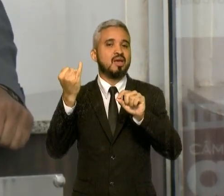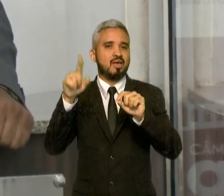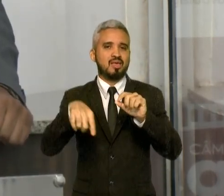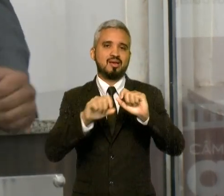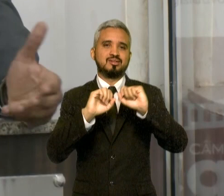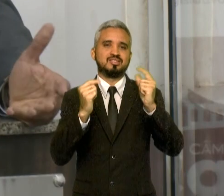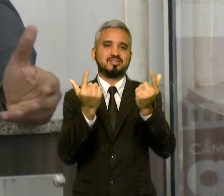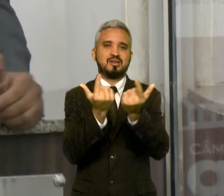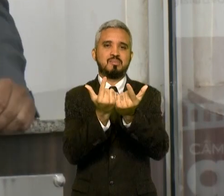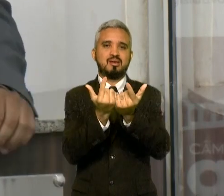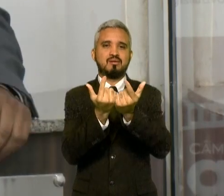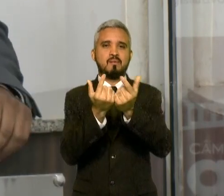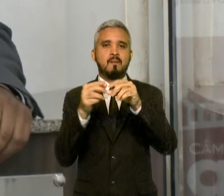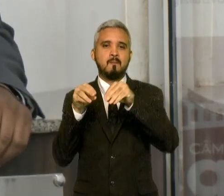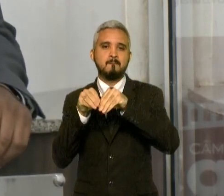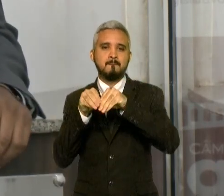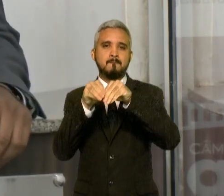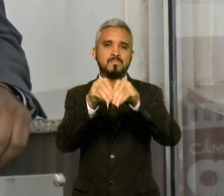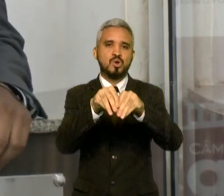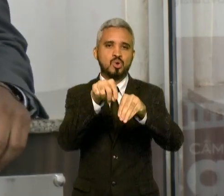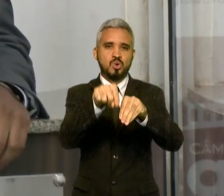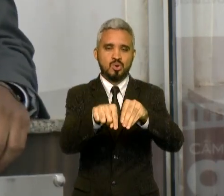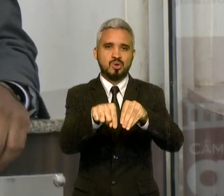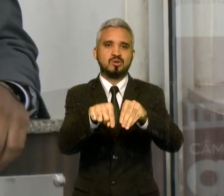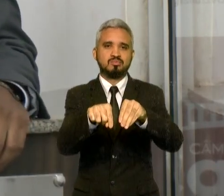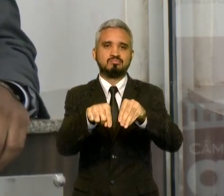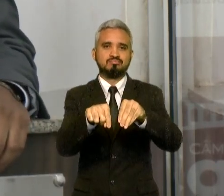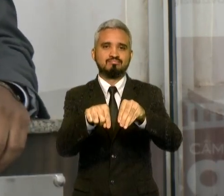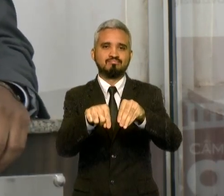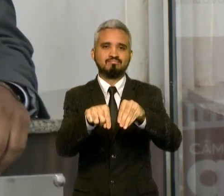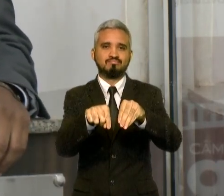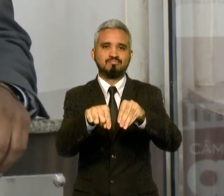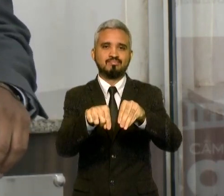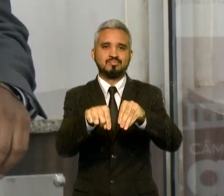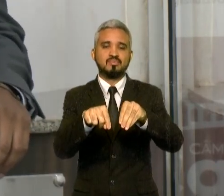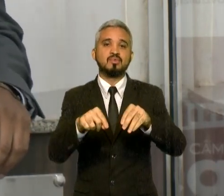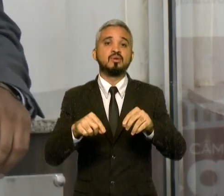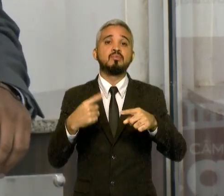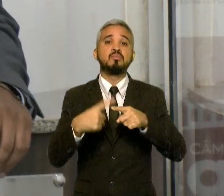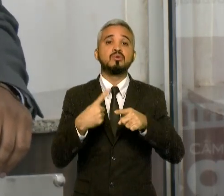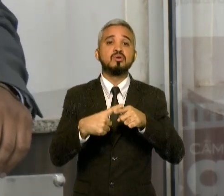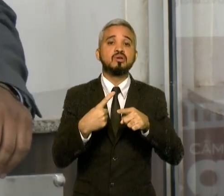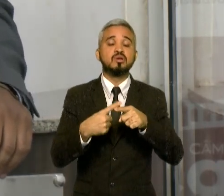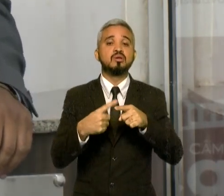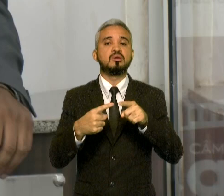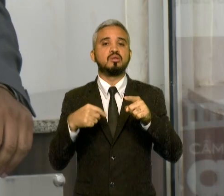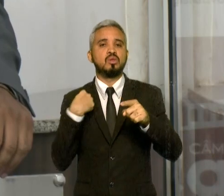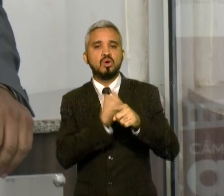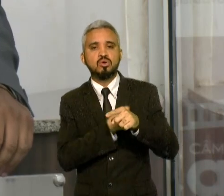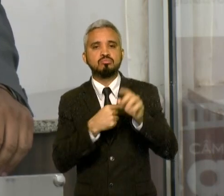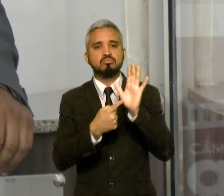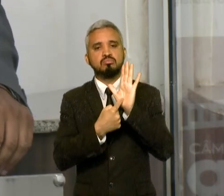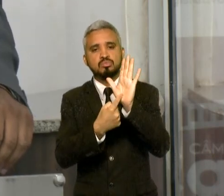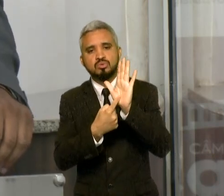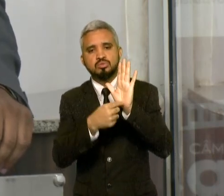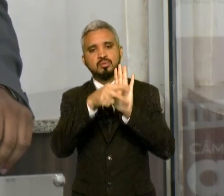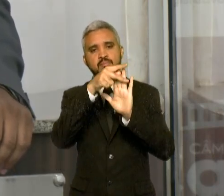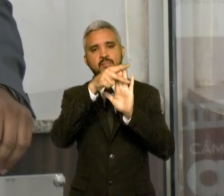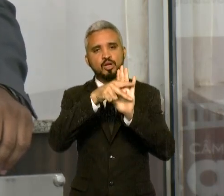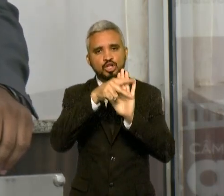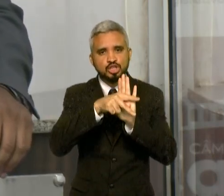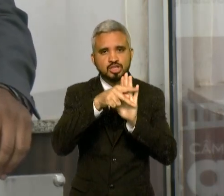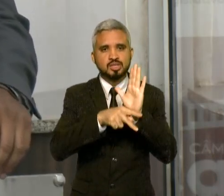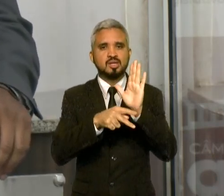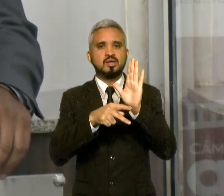estamos fazendo no Maranhão, levando a mensagem da Assembleia, levando os projetos da Assembleia, aproximando